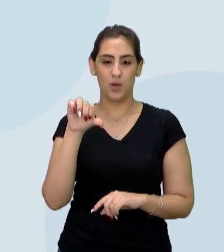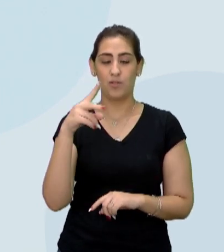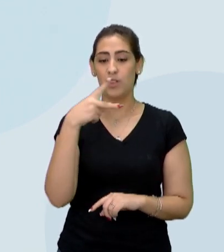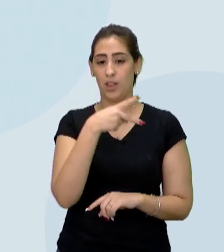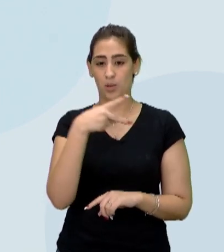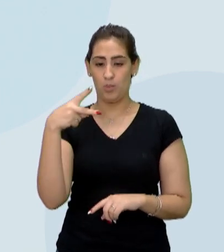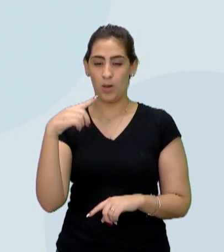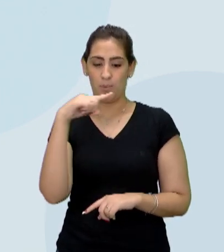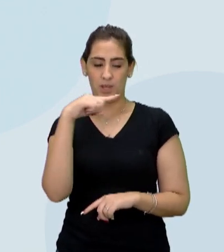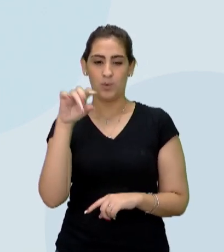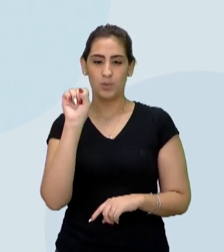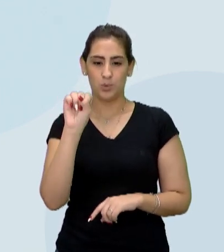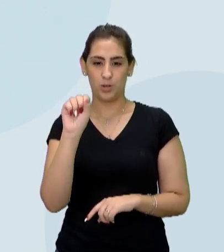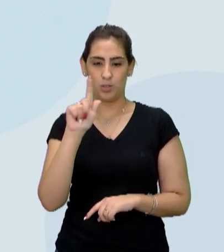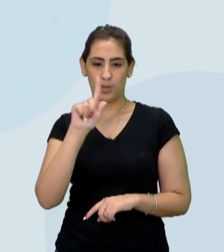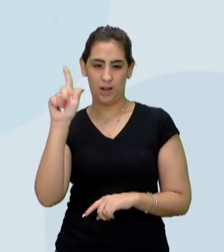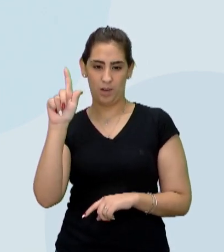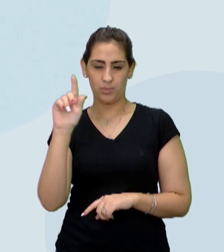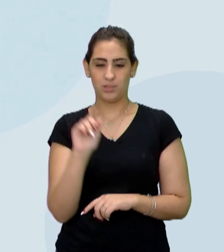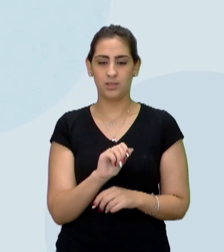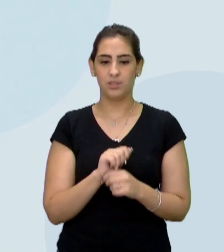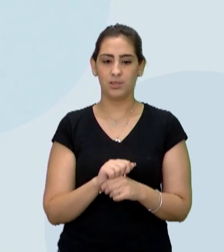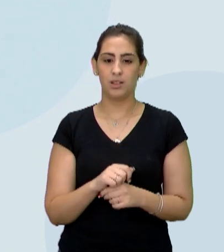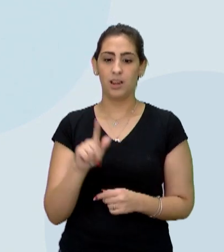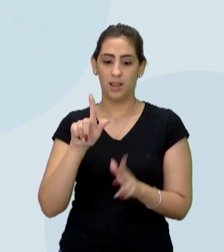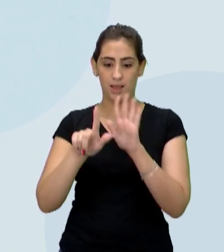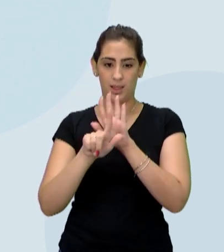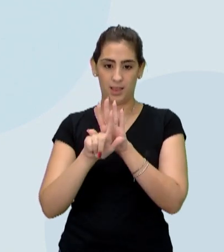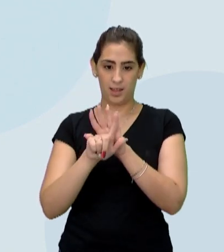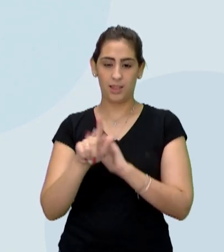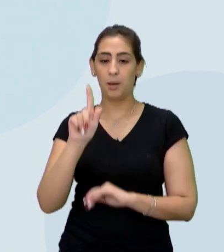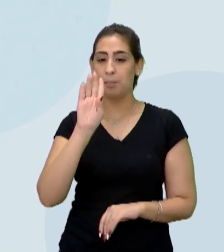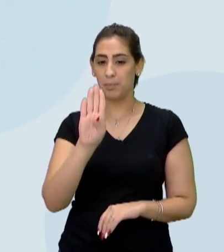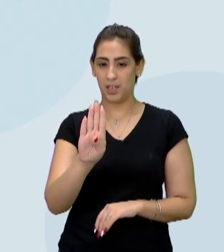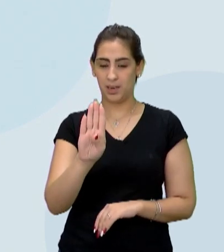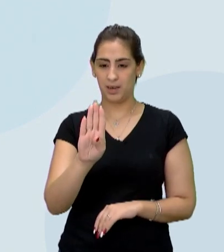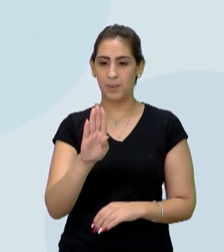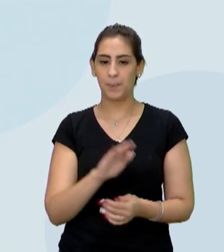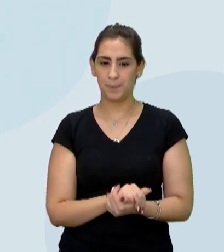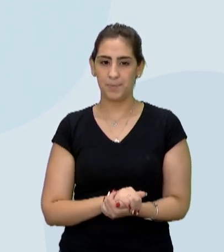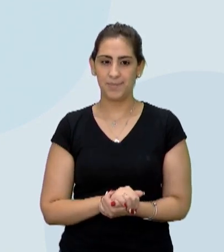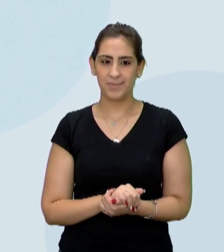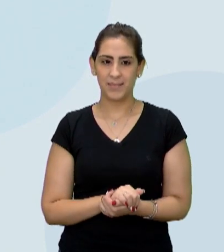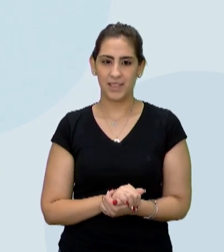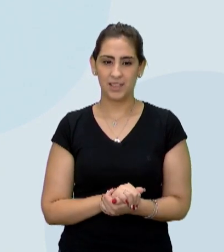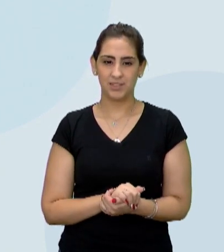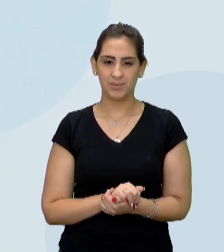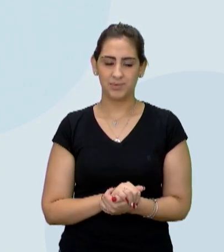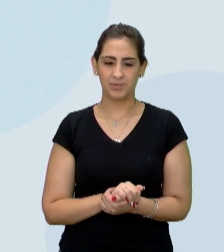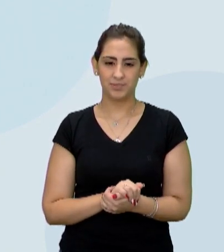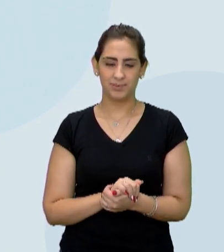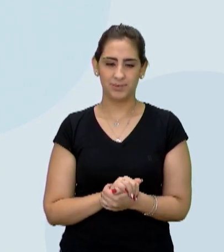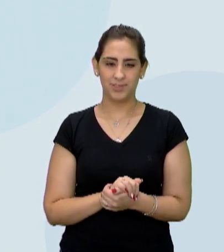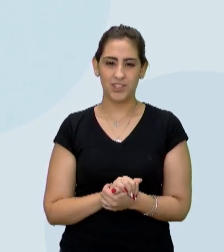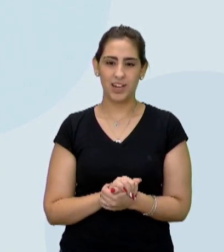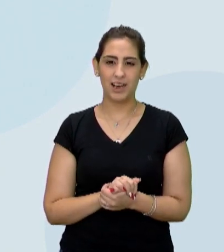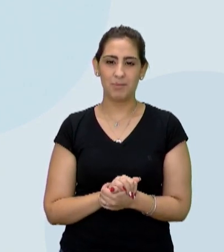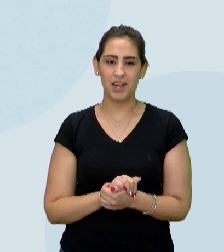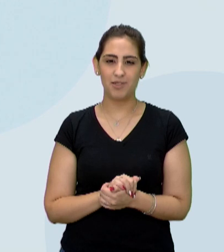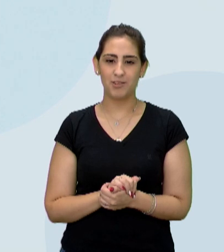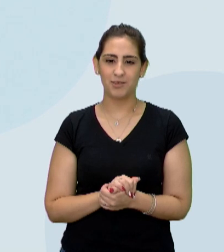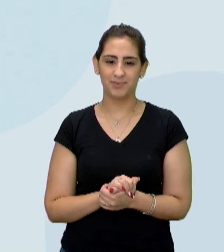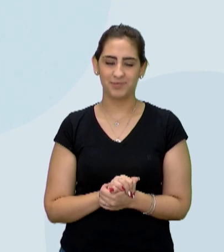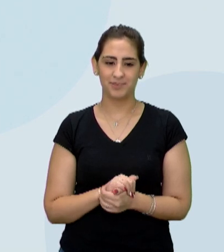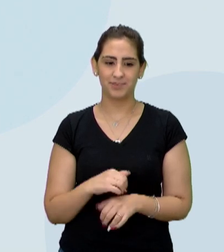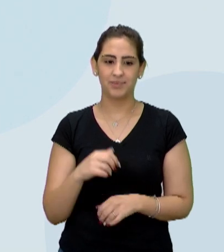é igual a menos 8 graus. Alternativa B de bola, né? Muito bem. Então, opa, deixa eu até assinalar aqui,